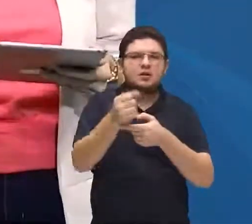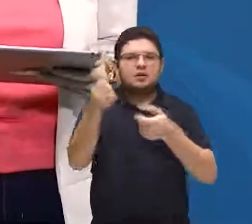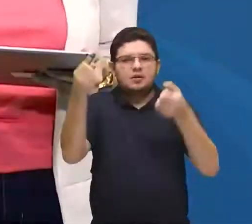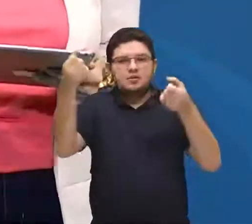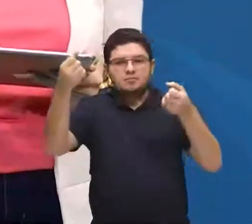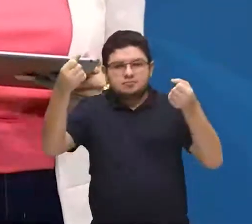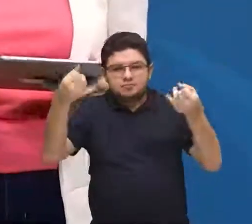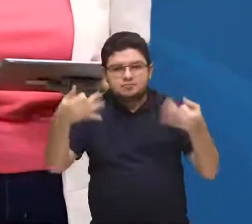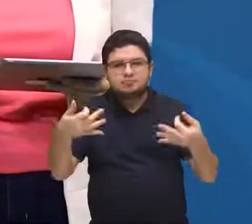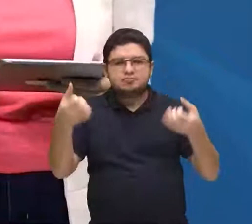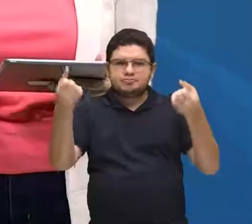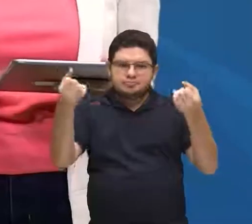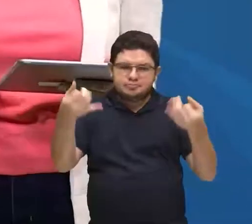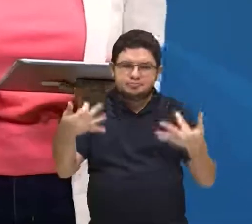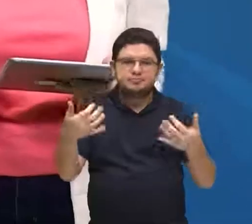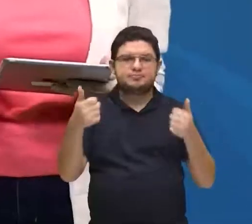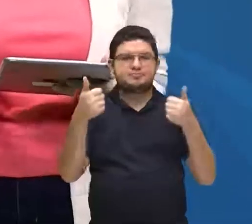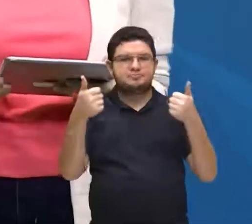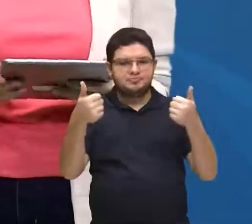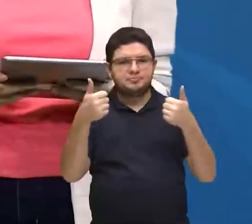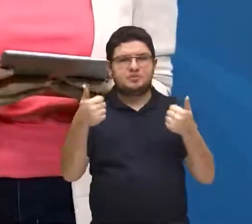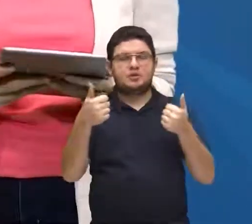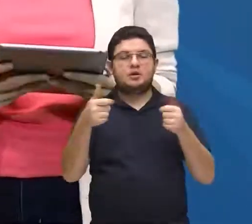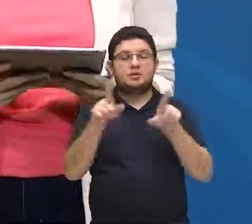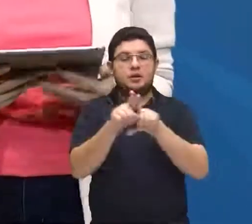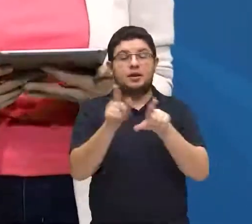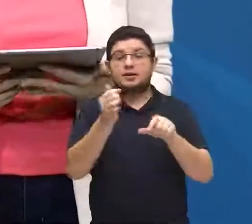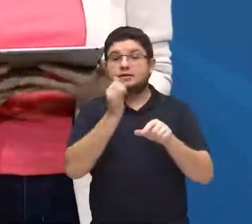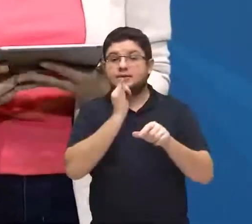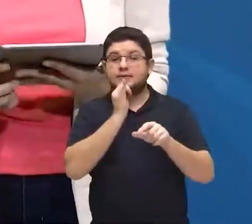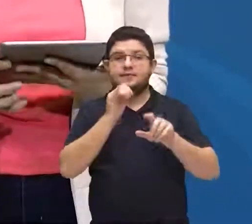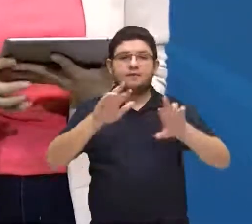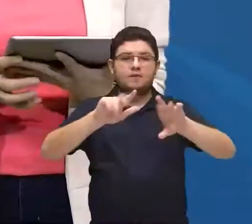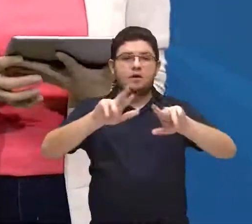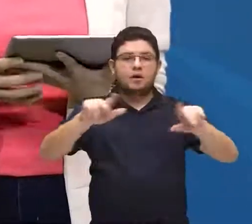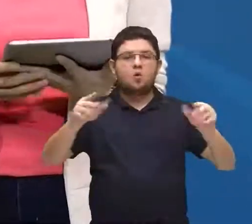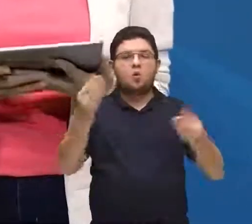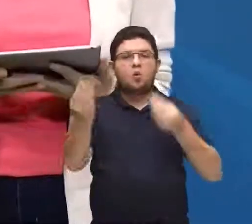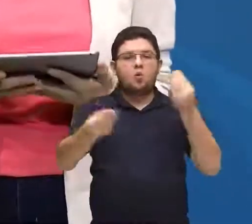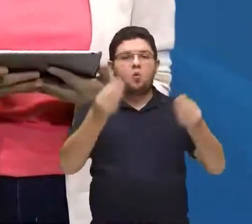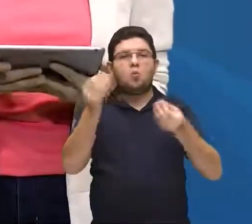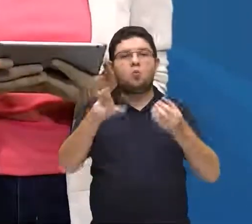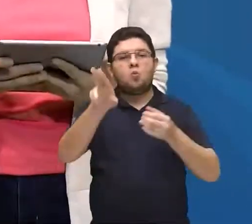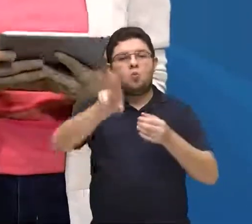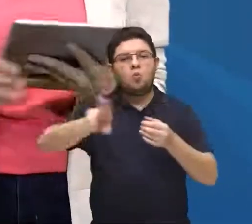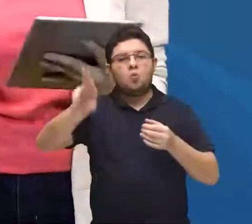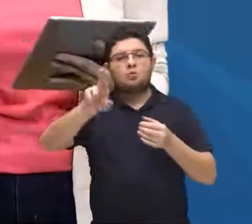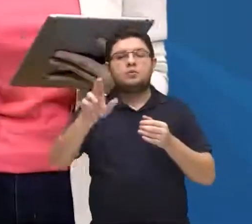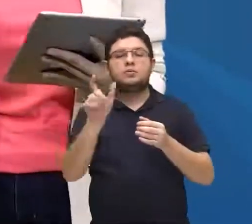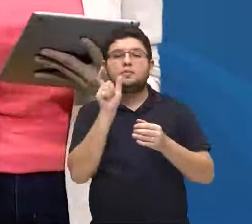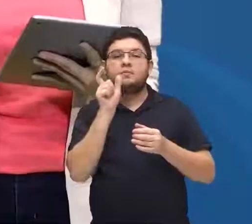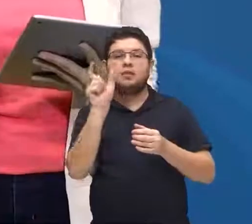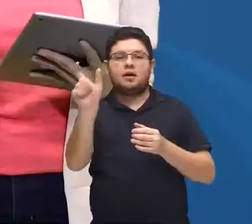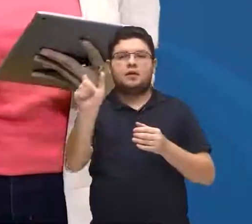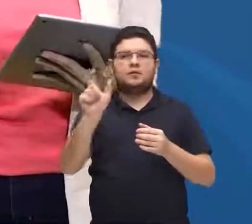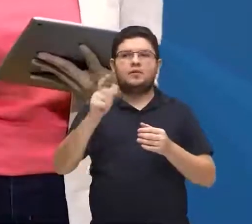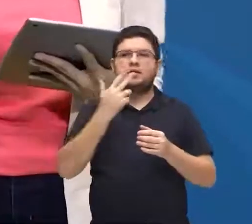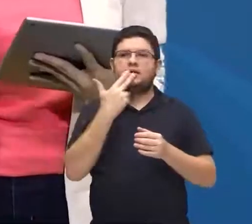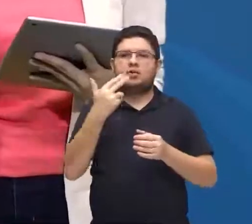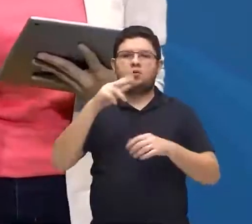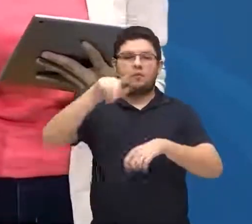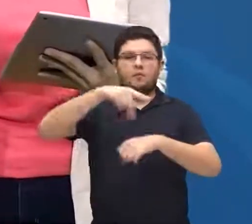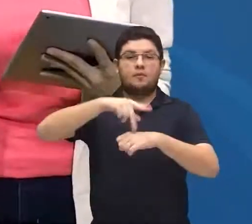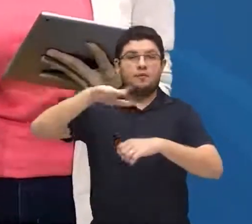e aí trazendo também outros exemplos, né, de como essas palavras estrangeiras acabam entrando no nosso dia a